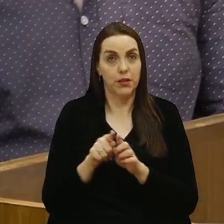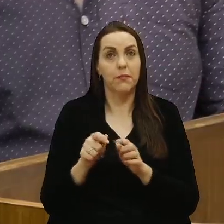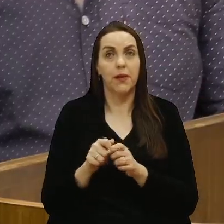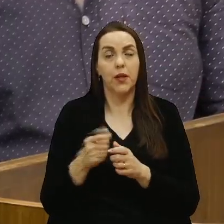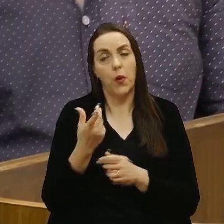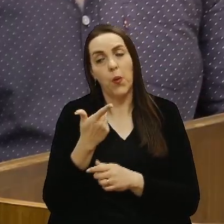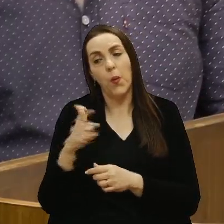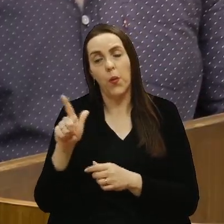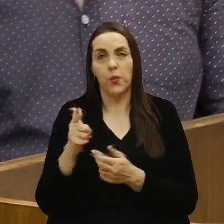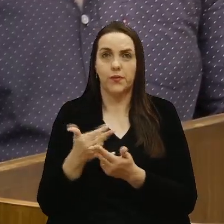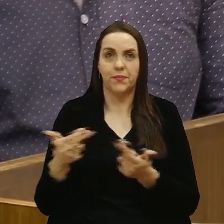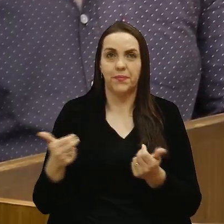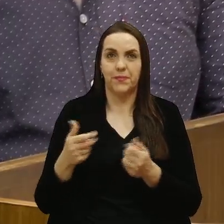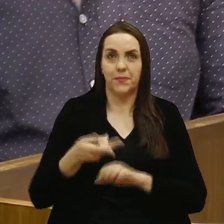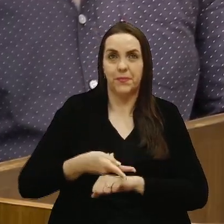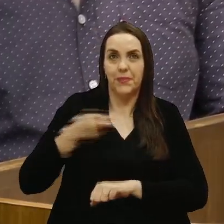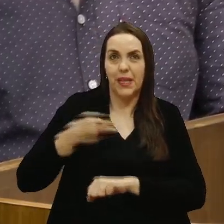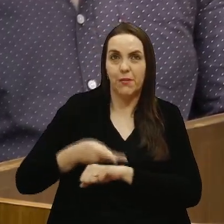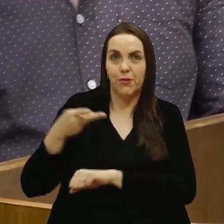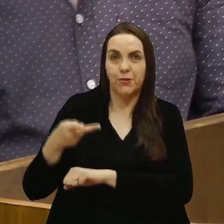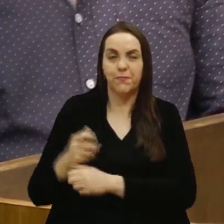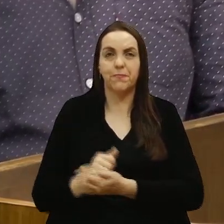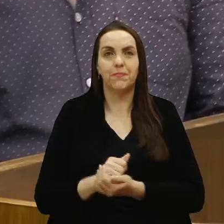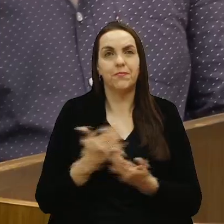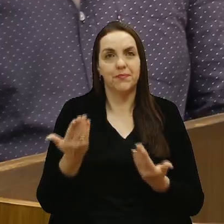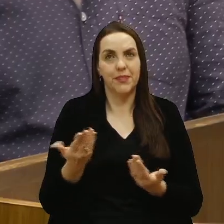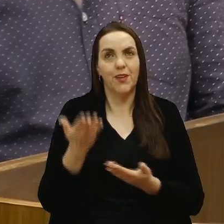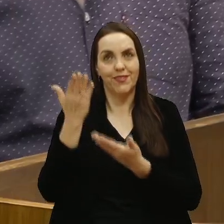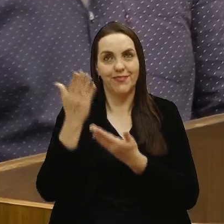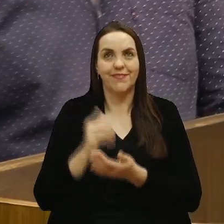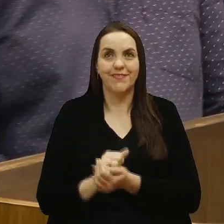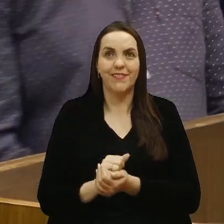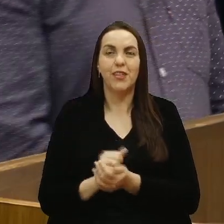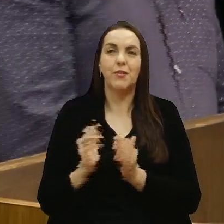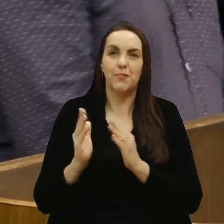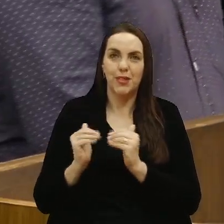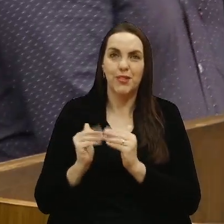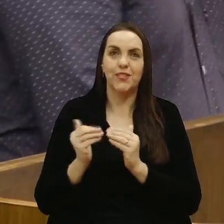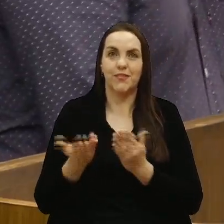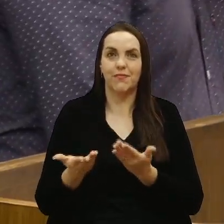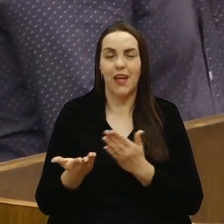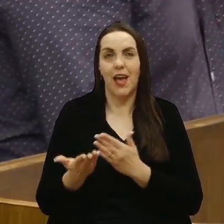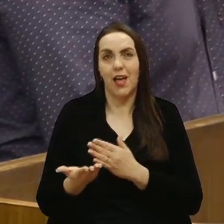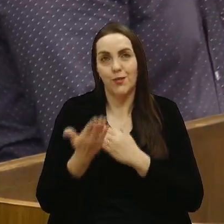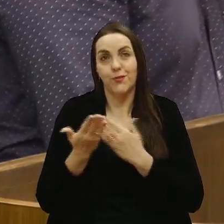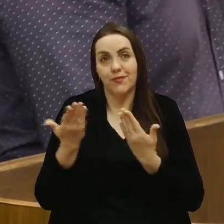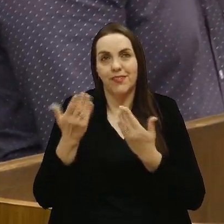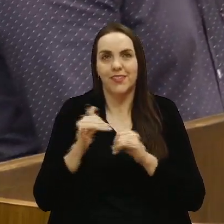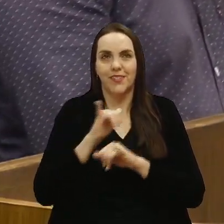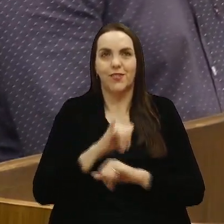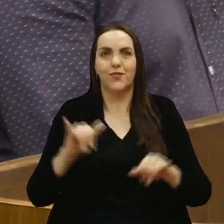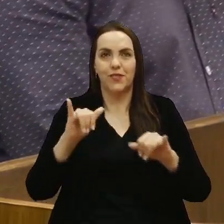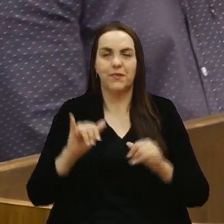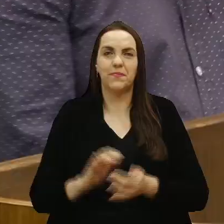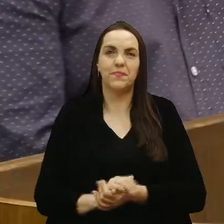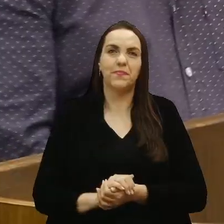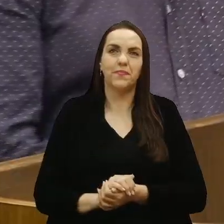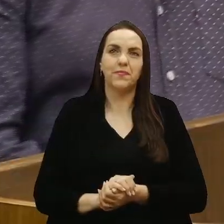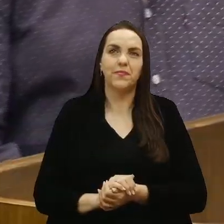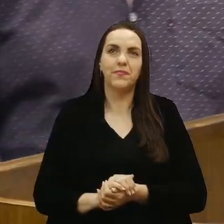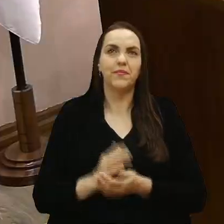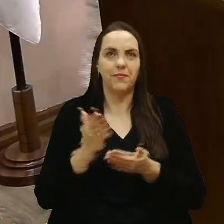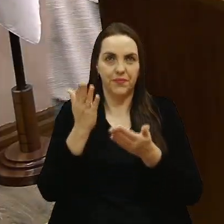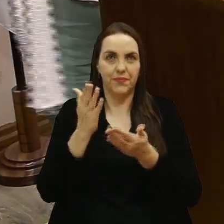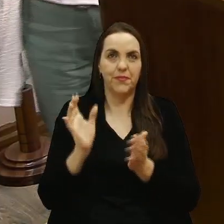com outros prêmios, né? E eles estão aí pedindo auxílio nessa divulgação. Aí eu passo a palavra para o meu colega